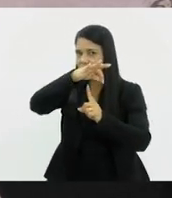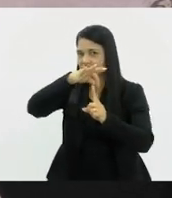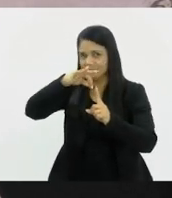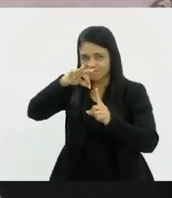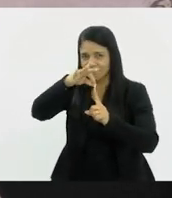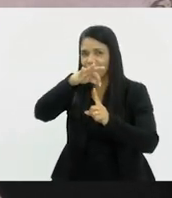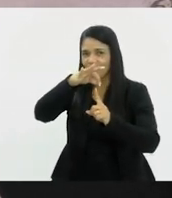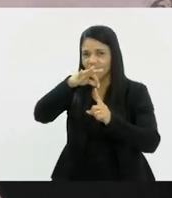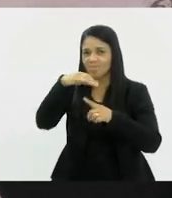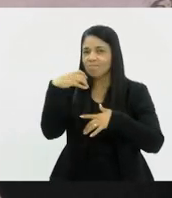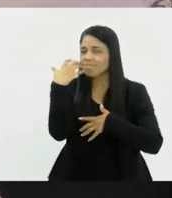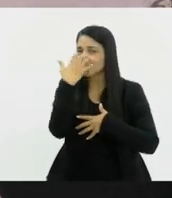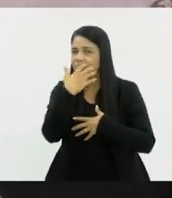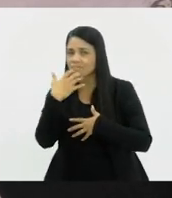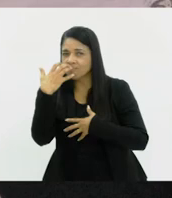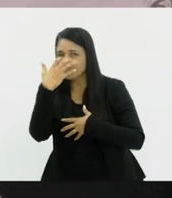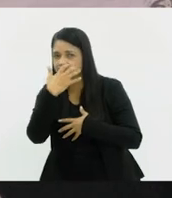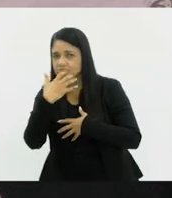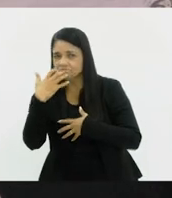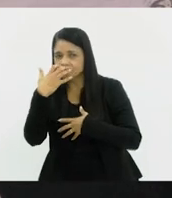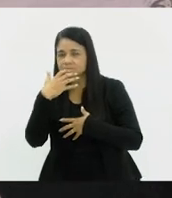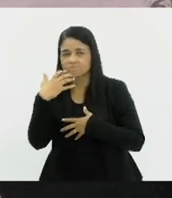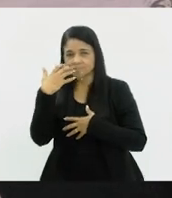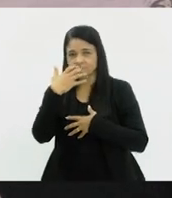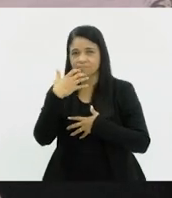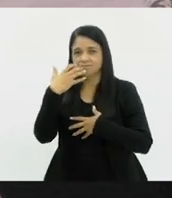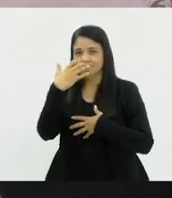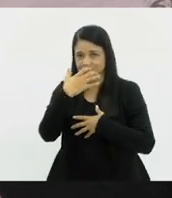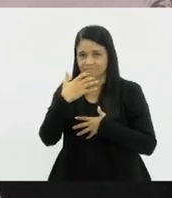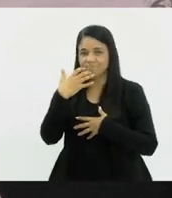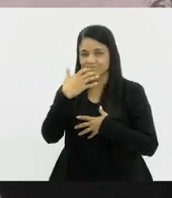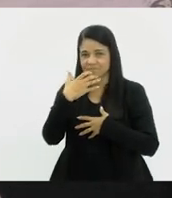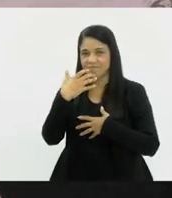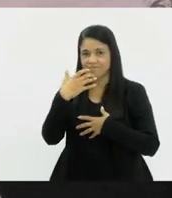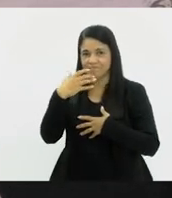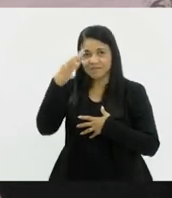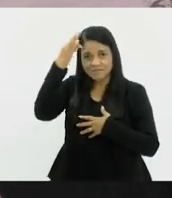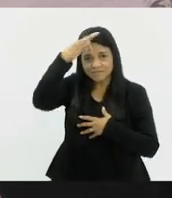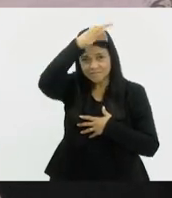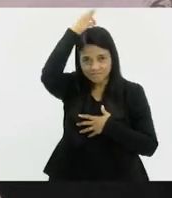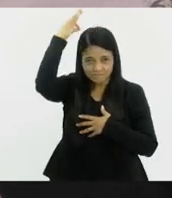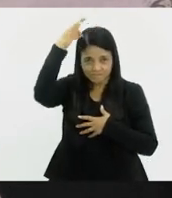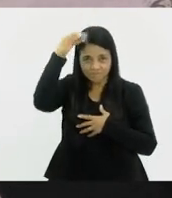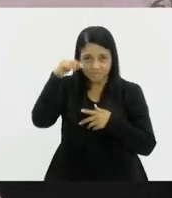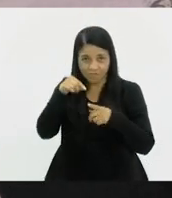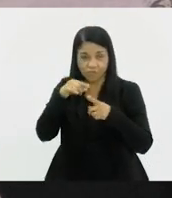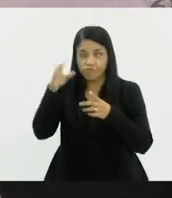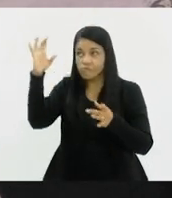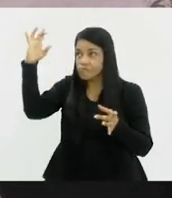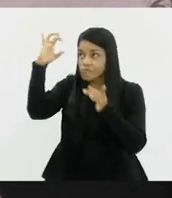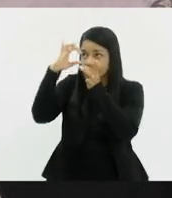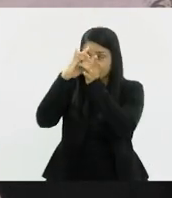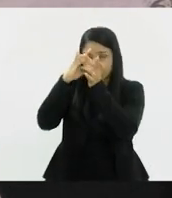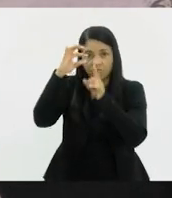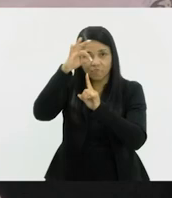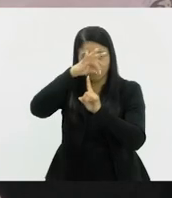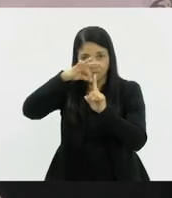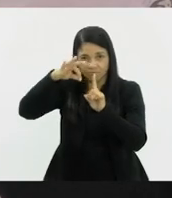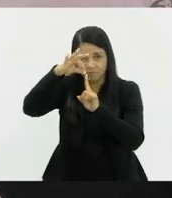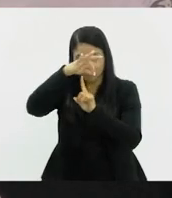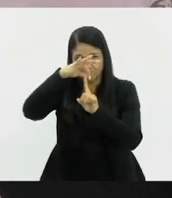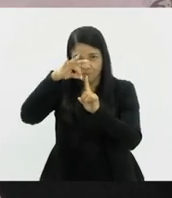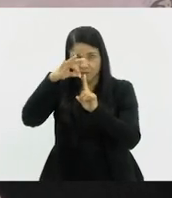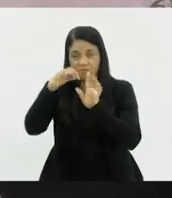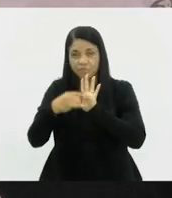tem que cantar e caros sagrados e você vai usar e aí você vai conectar com o espírito dela e ela vai